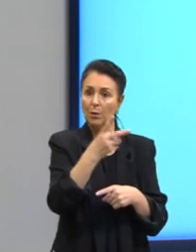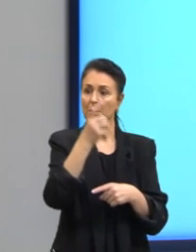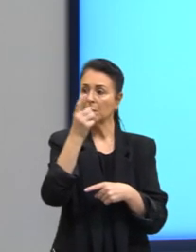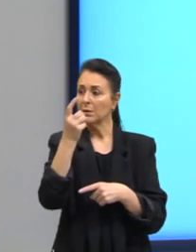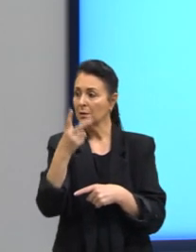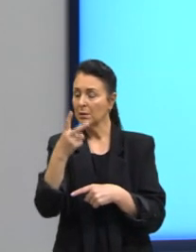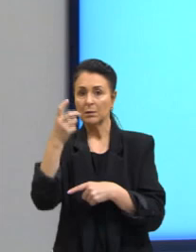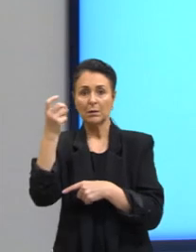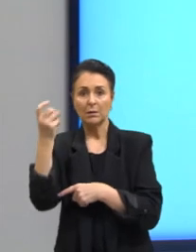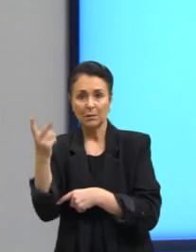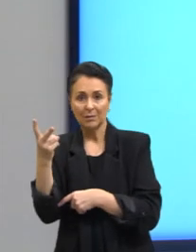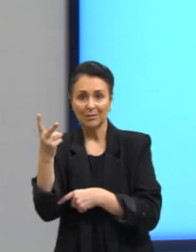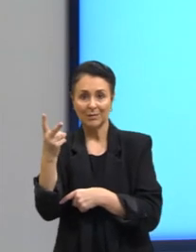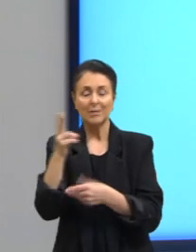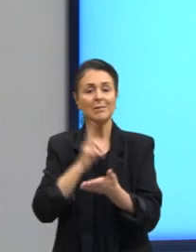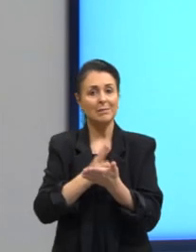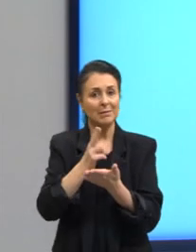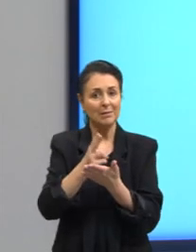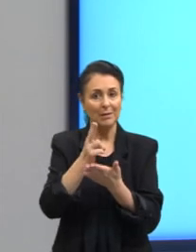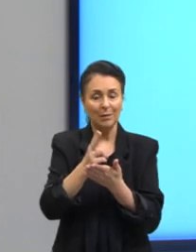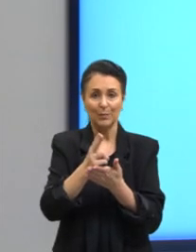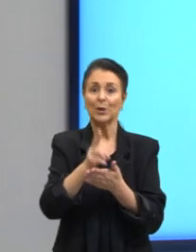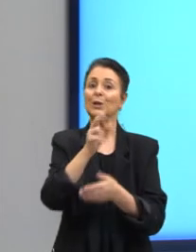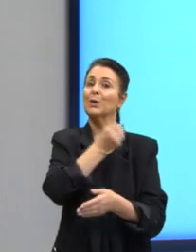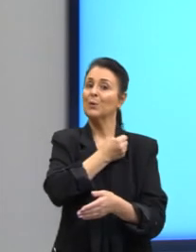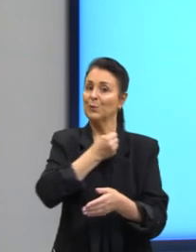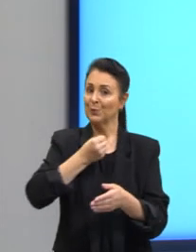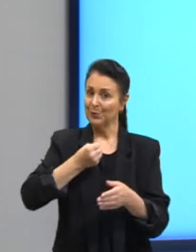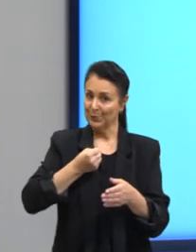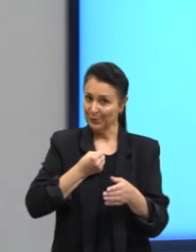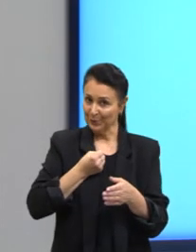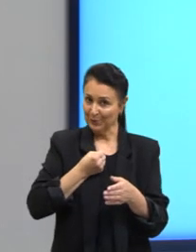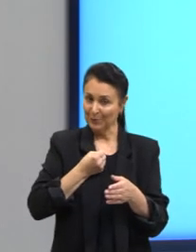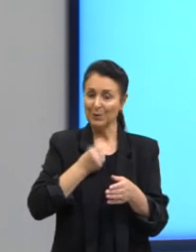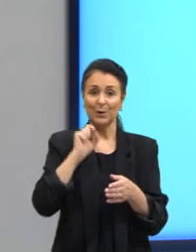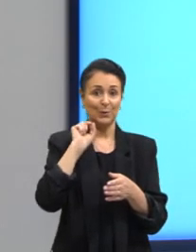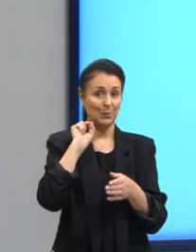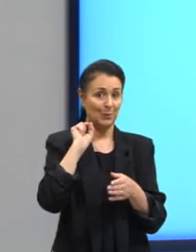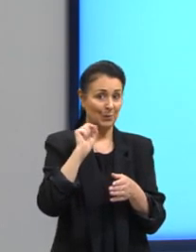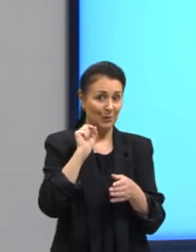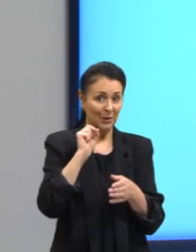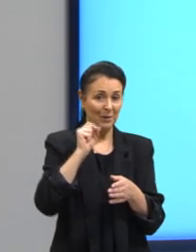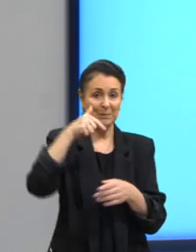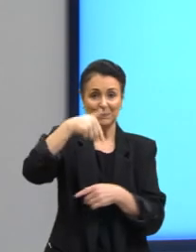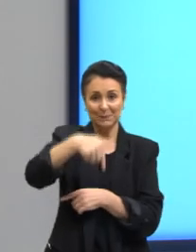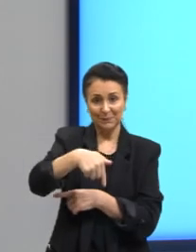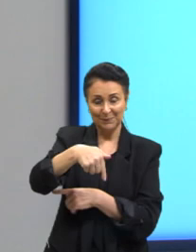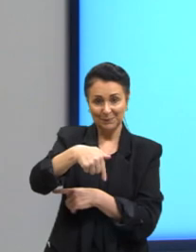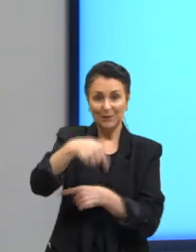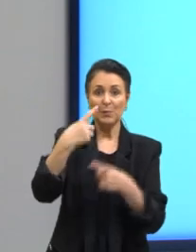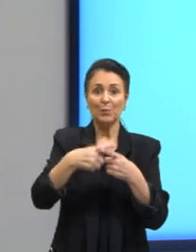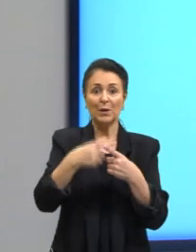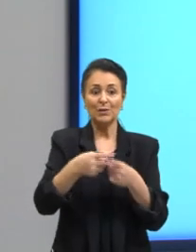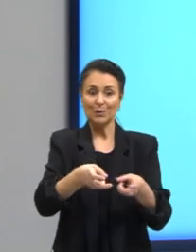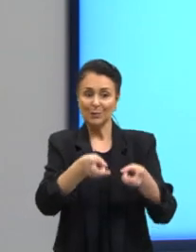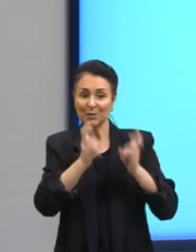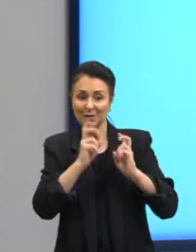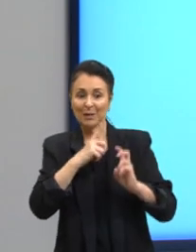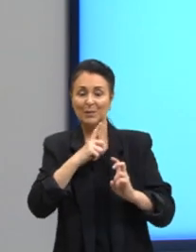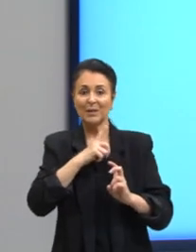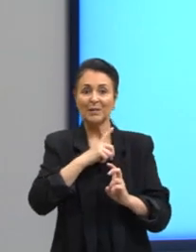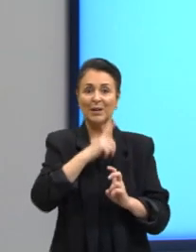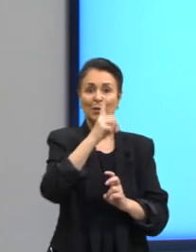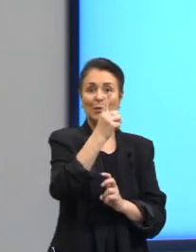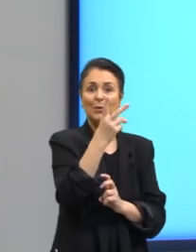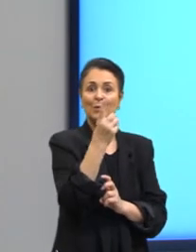sempre se repete logo esse número é racional então a periodicidade se da nossa repetição de 12 12 e na